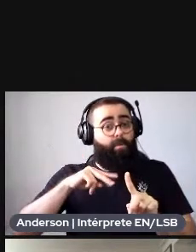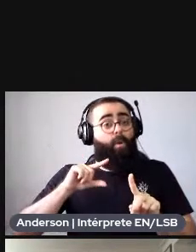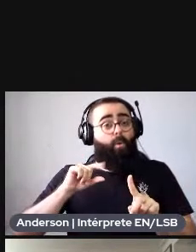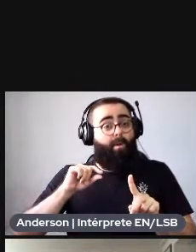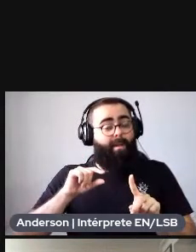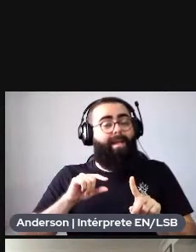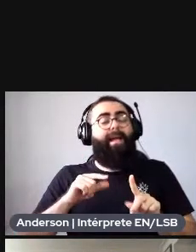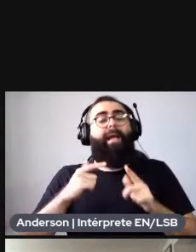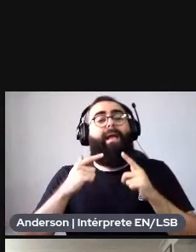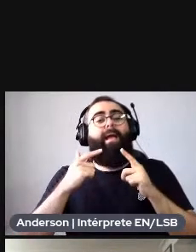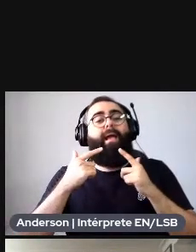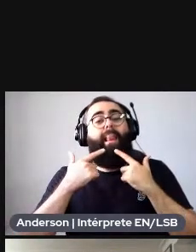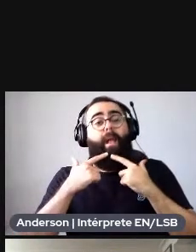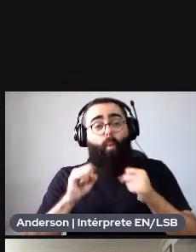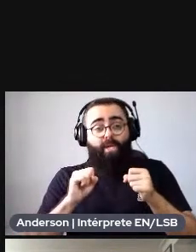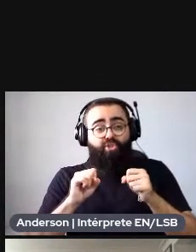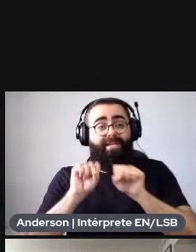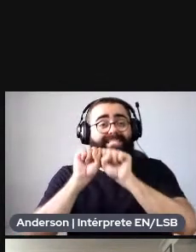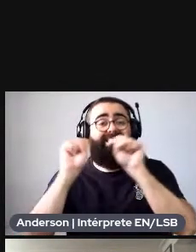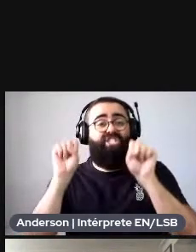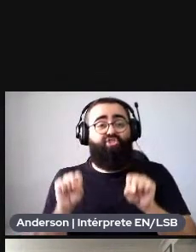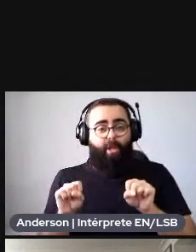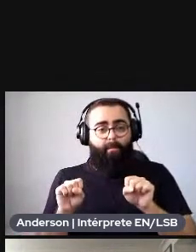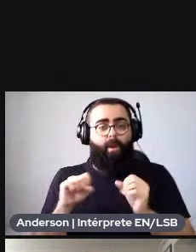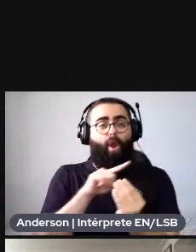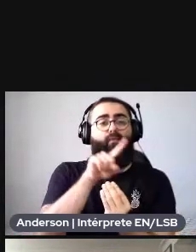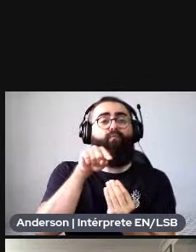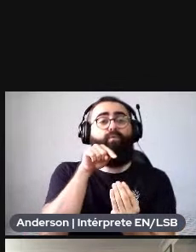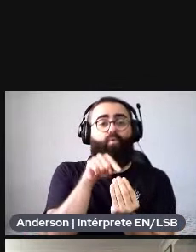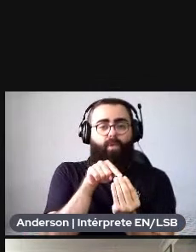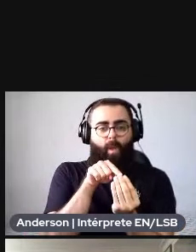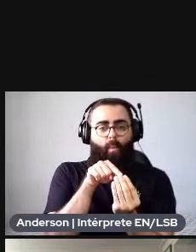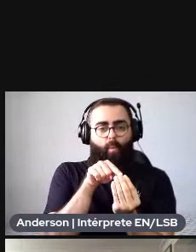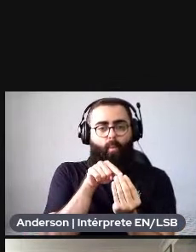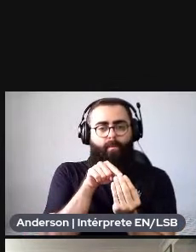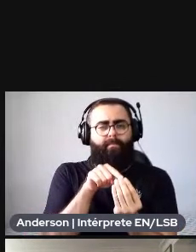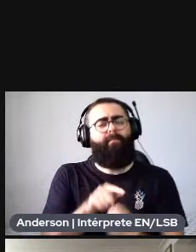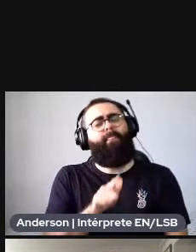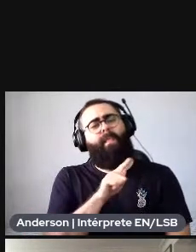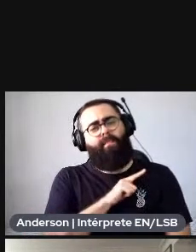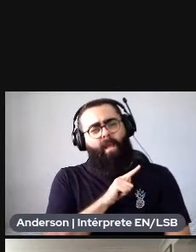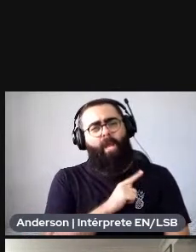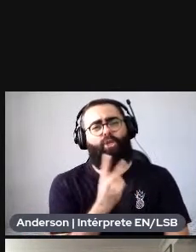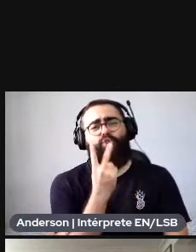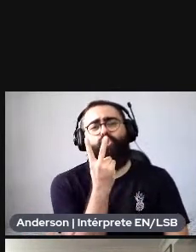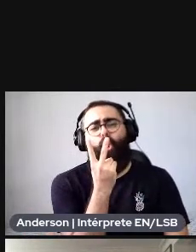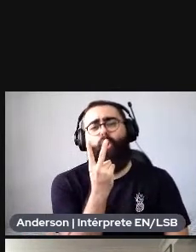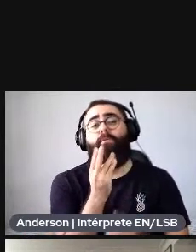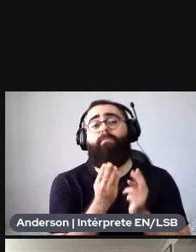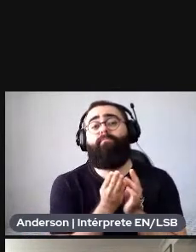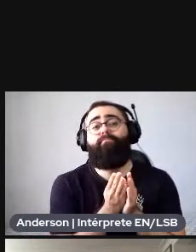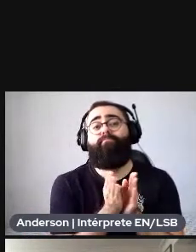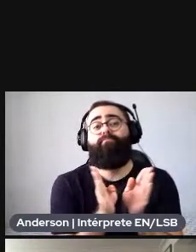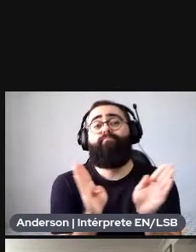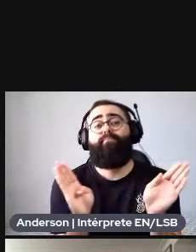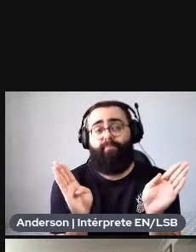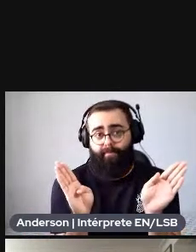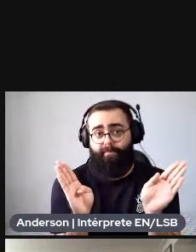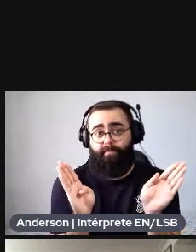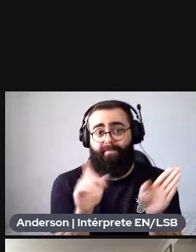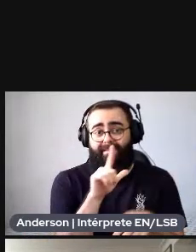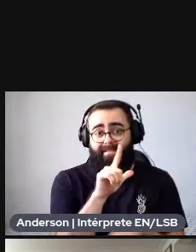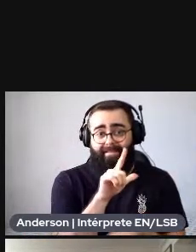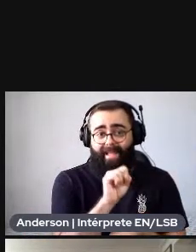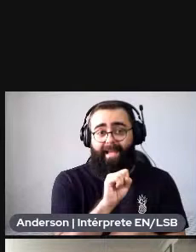há duas dimensões globais fundamentais que ajudam a explicar muitos aspectos da